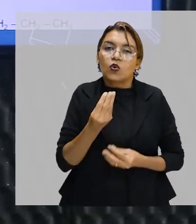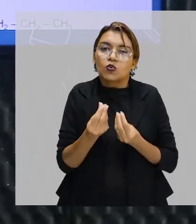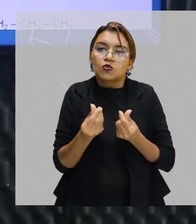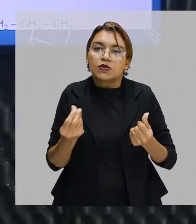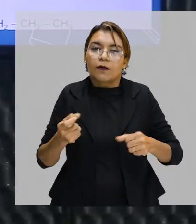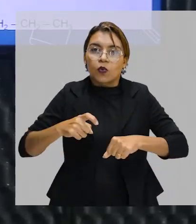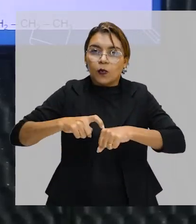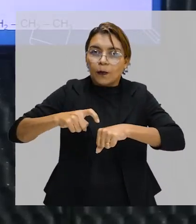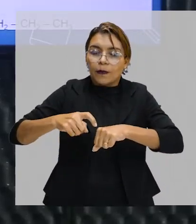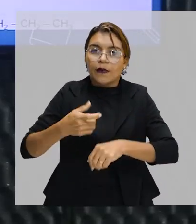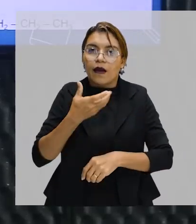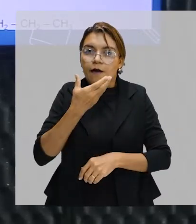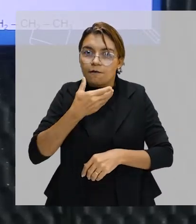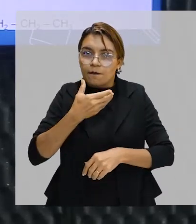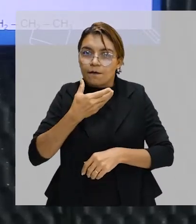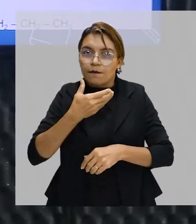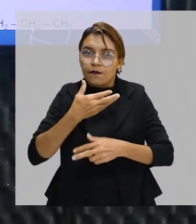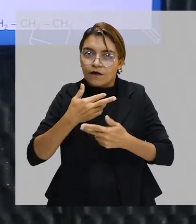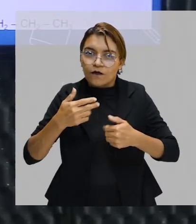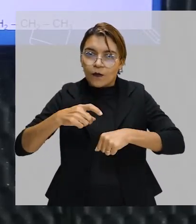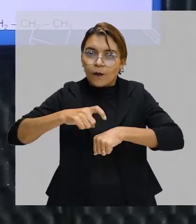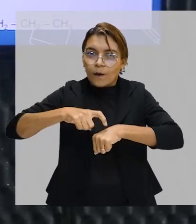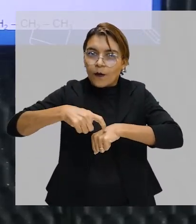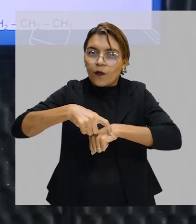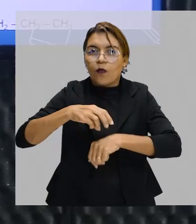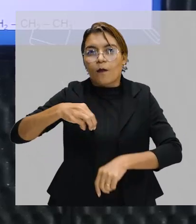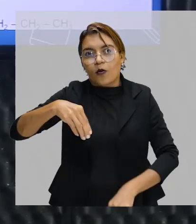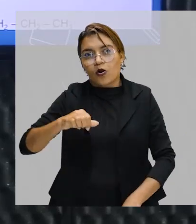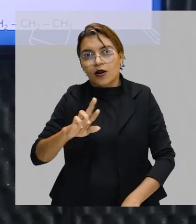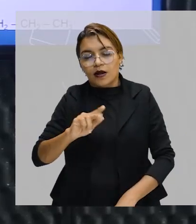a sorvetes, balas, doces, coberturas,